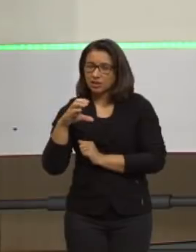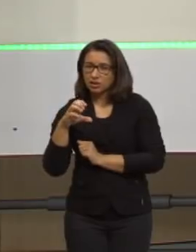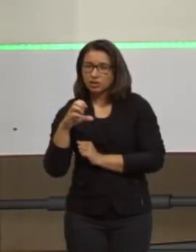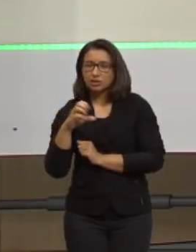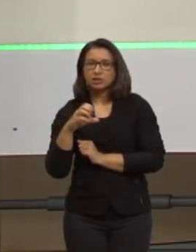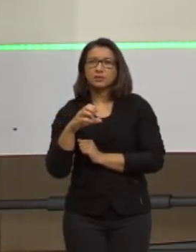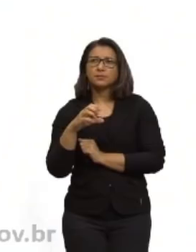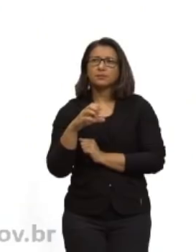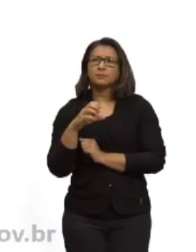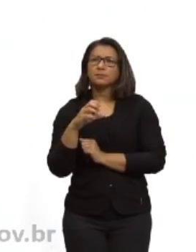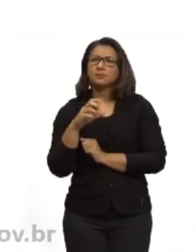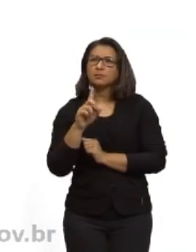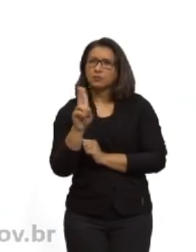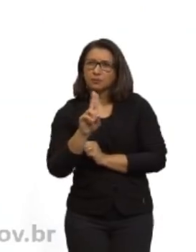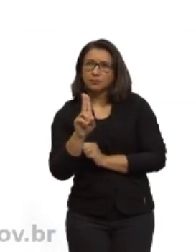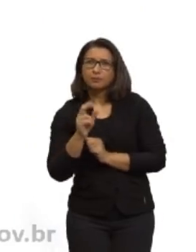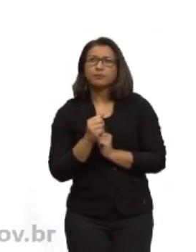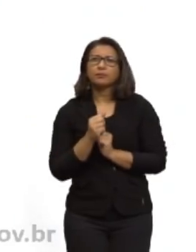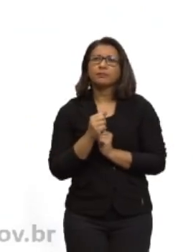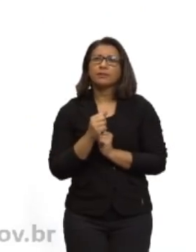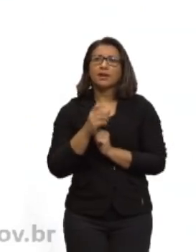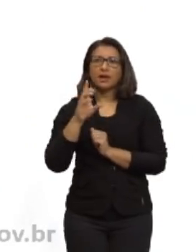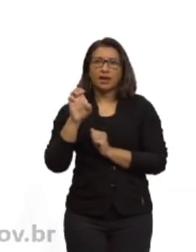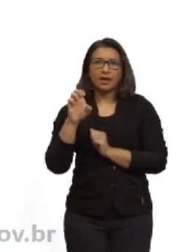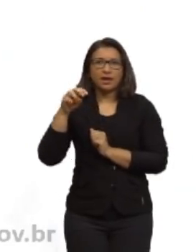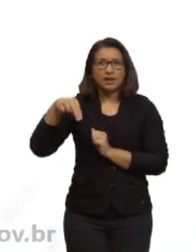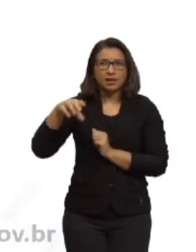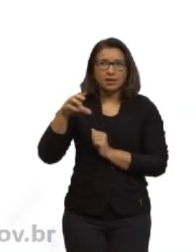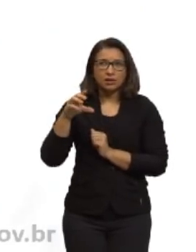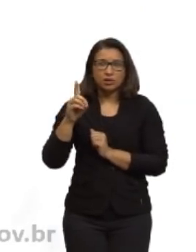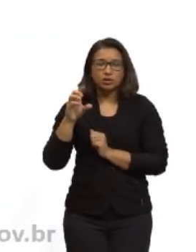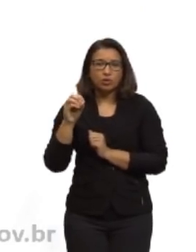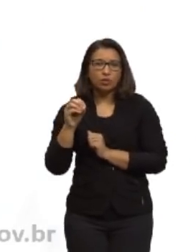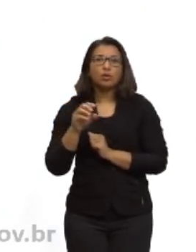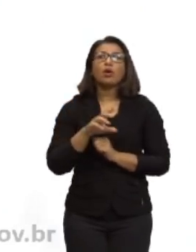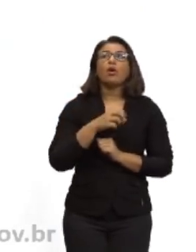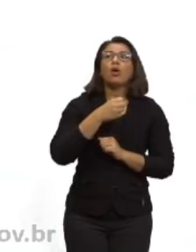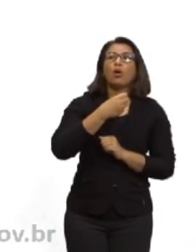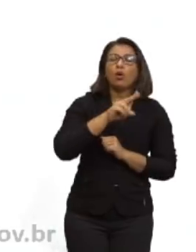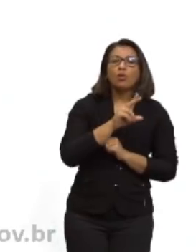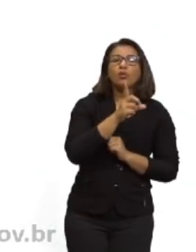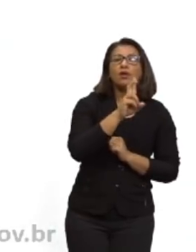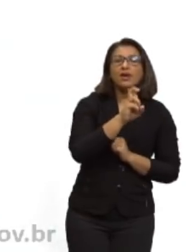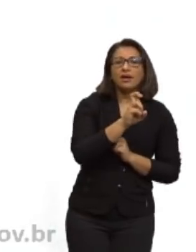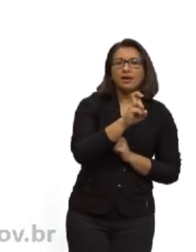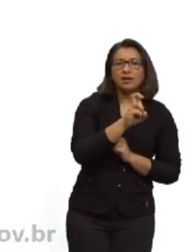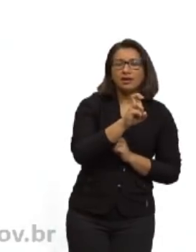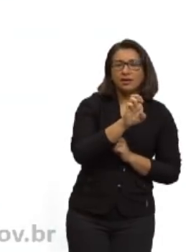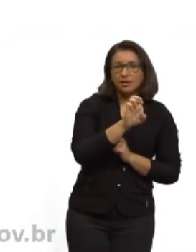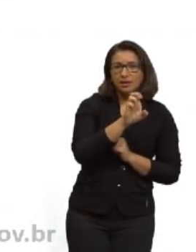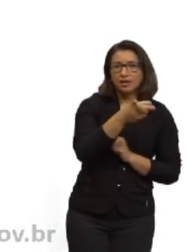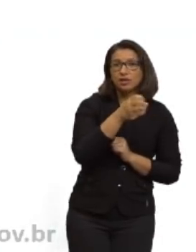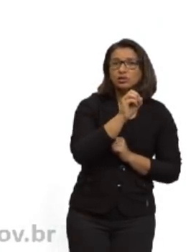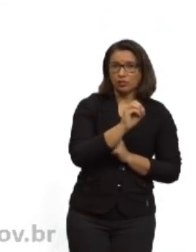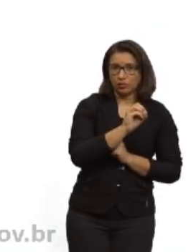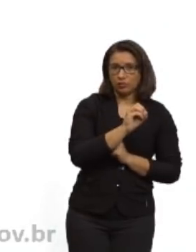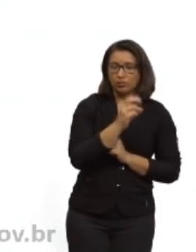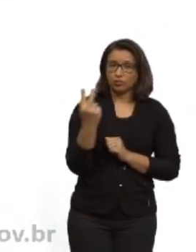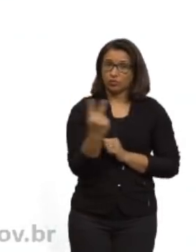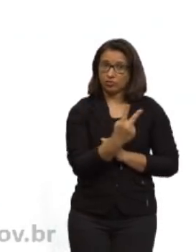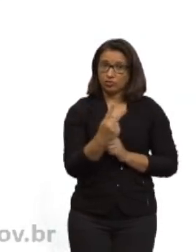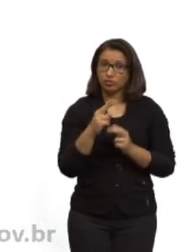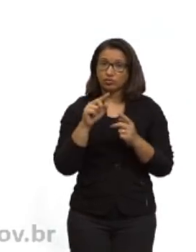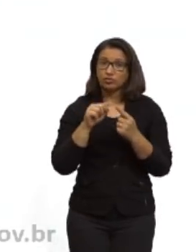aqui tem algumas ligações e o que água foi uma ação da água que que é a reação de formação da água reação de